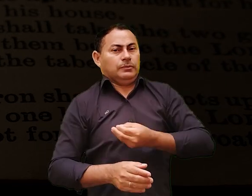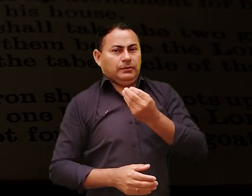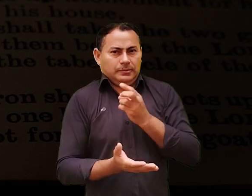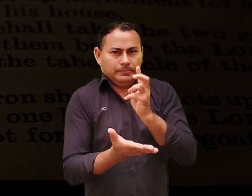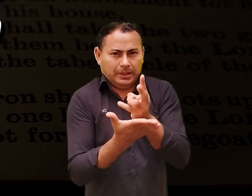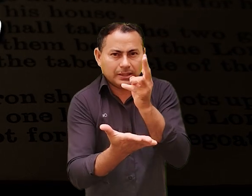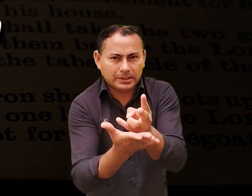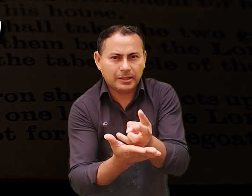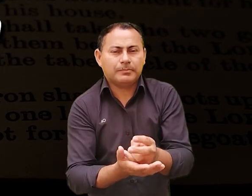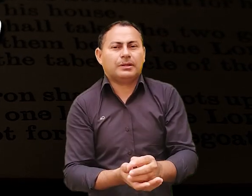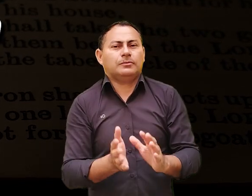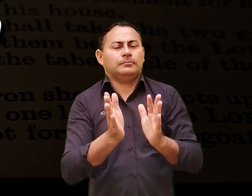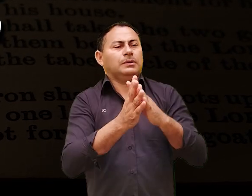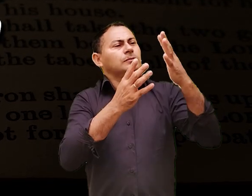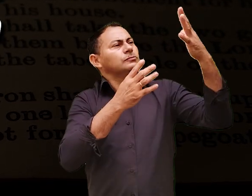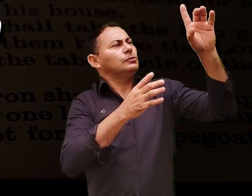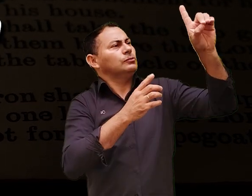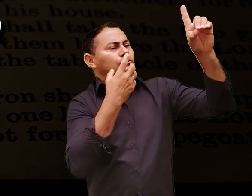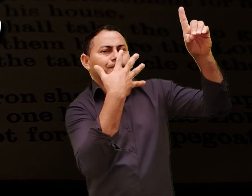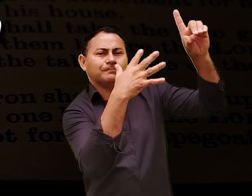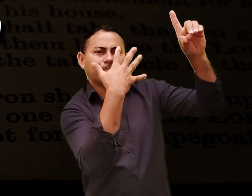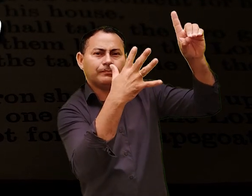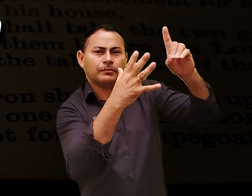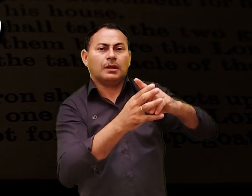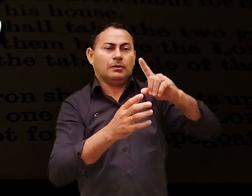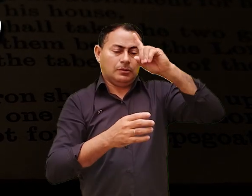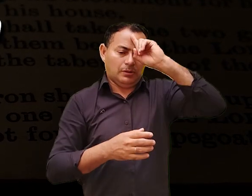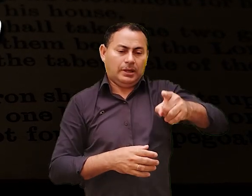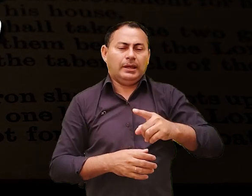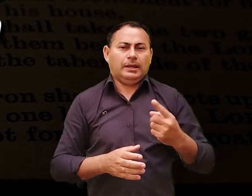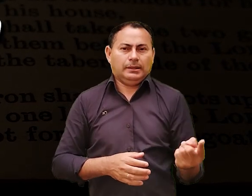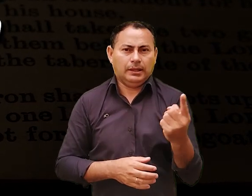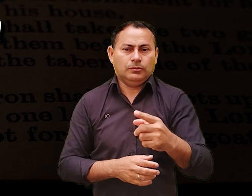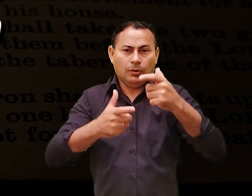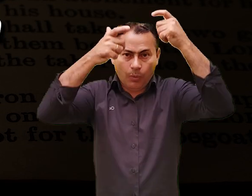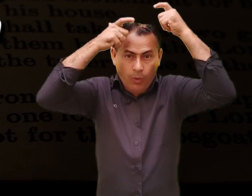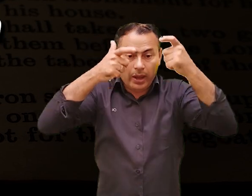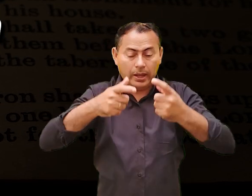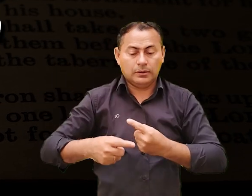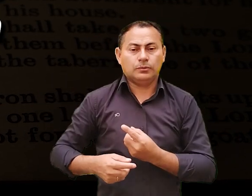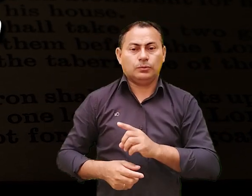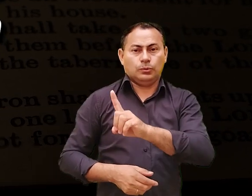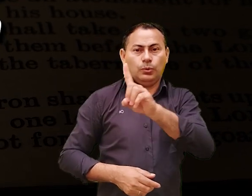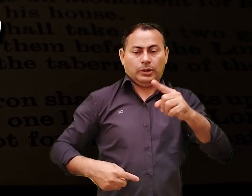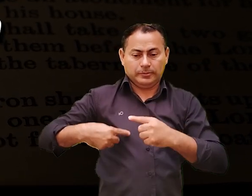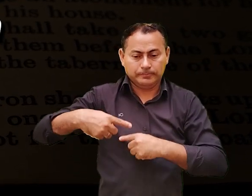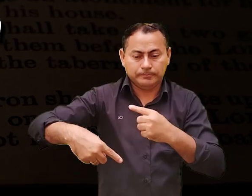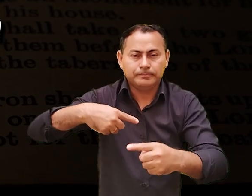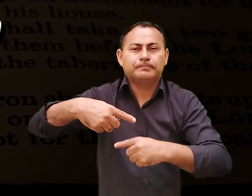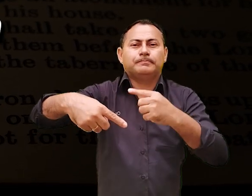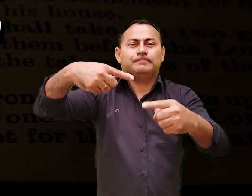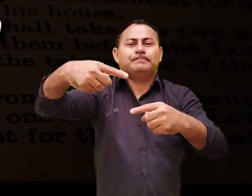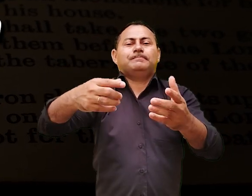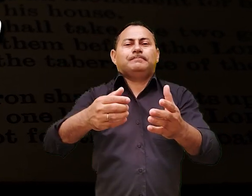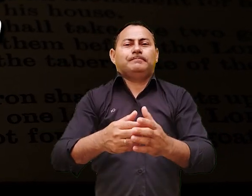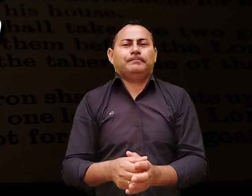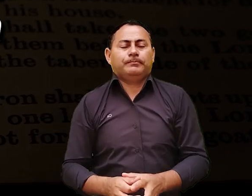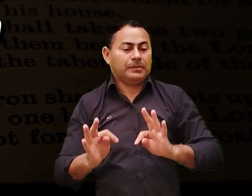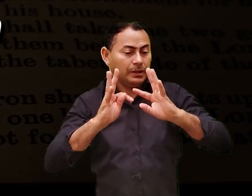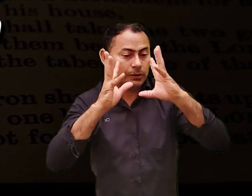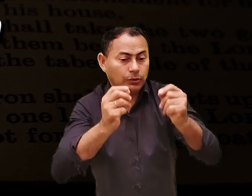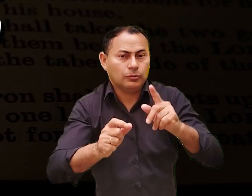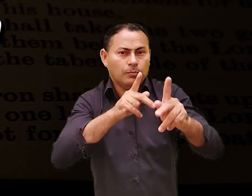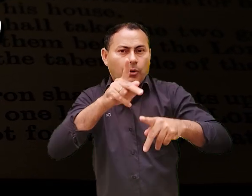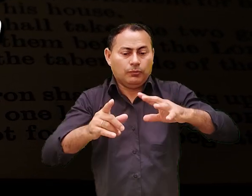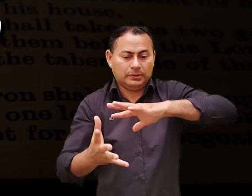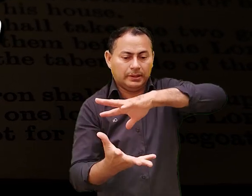para sempre. O seu domínio é um domínio eterno, o seu reino dura de geração em geração. Todos